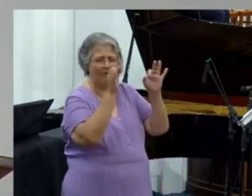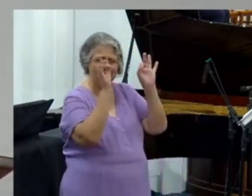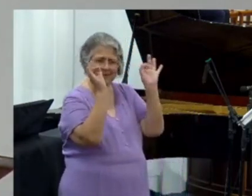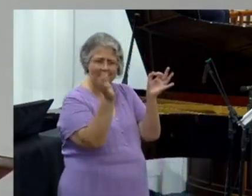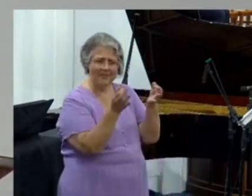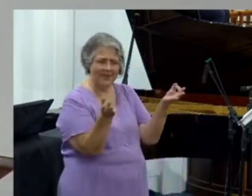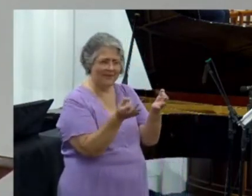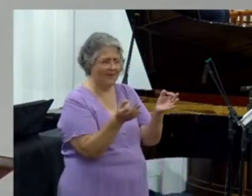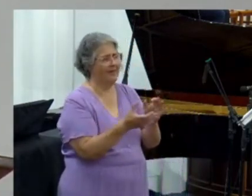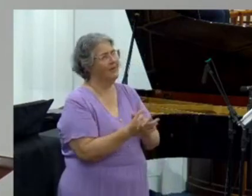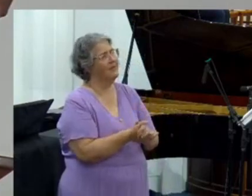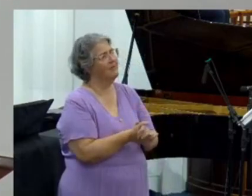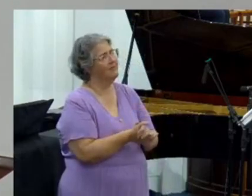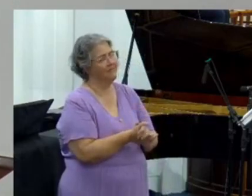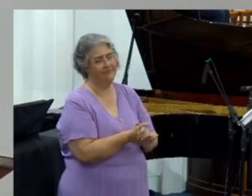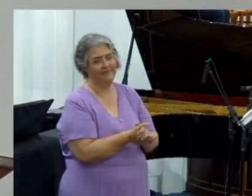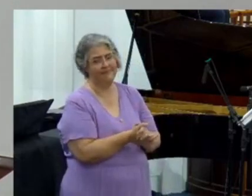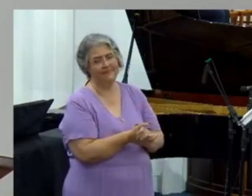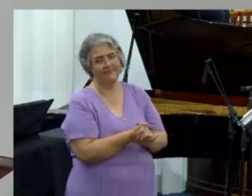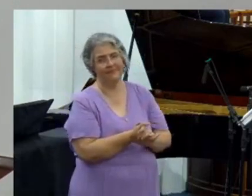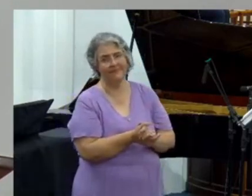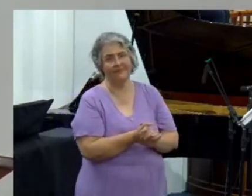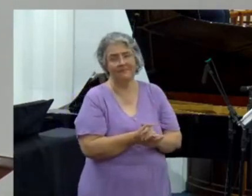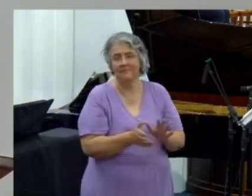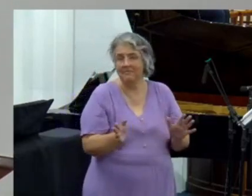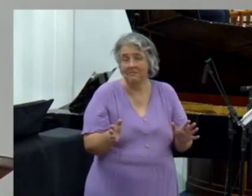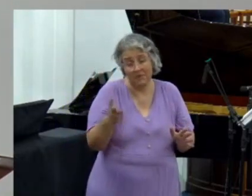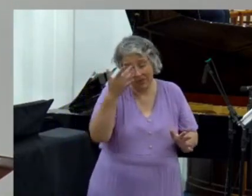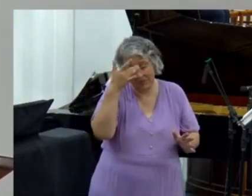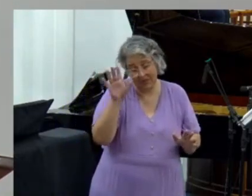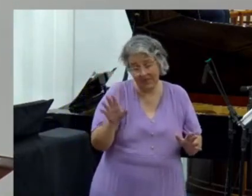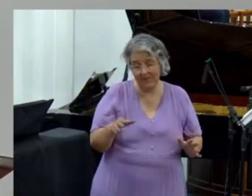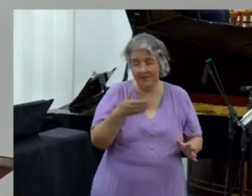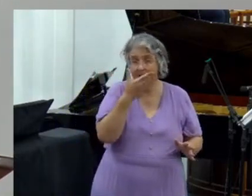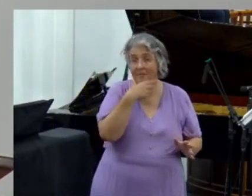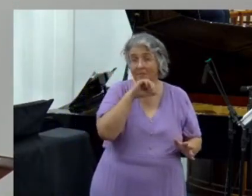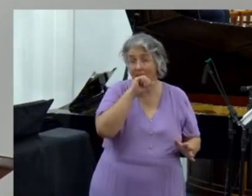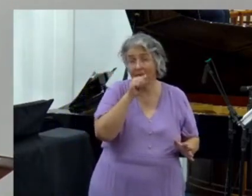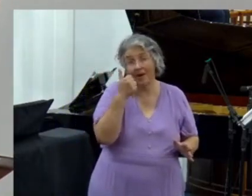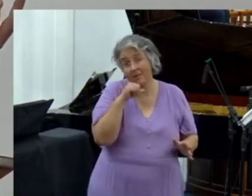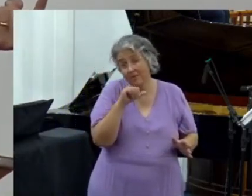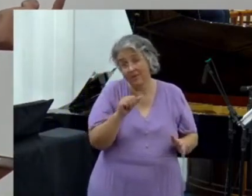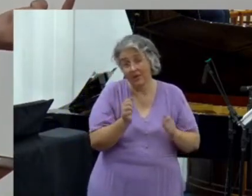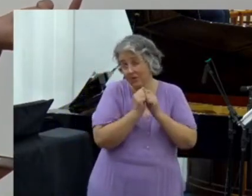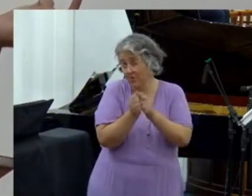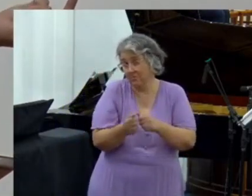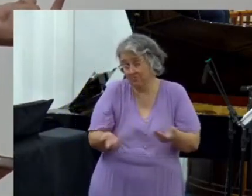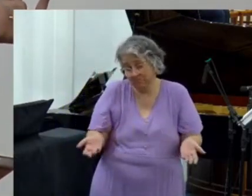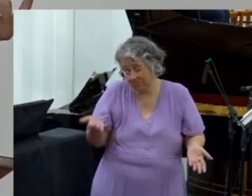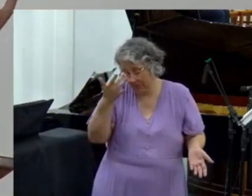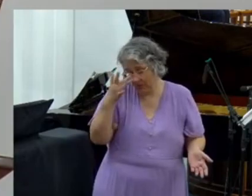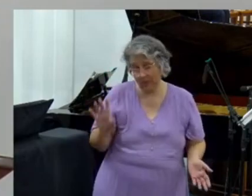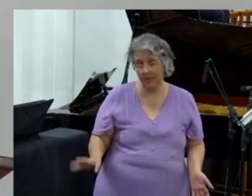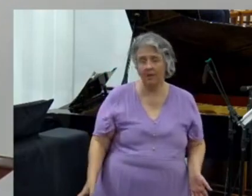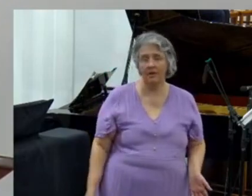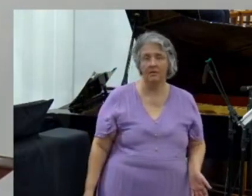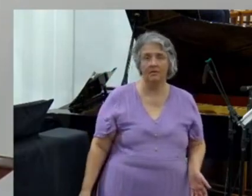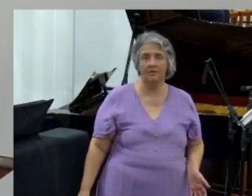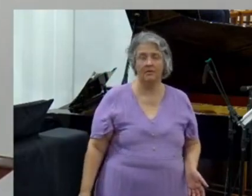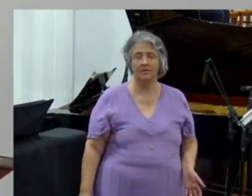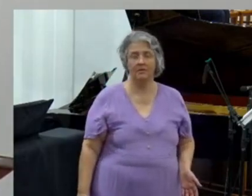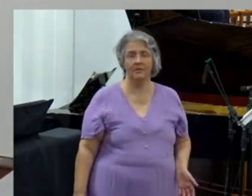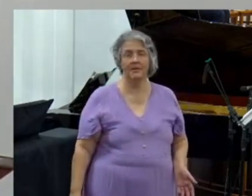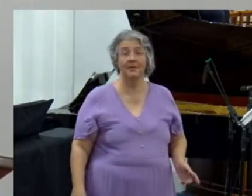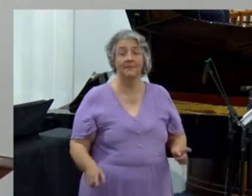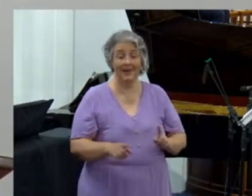filho de Davi. Talvez dos seus pais que estavam ao lado, a gente não escutasse isso se estivesse presente naquele momento.